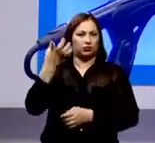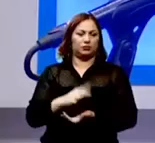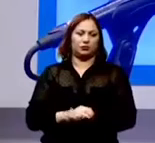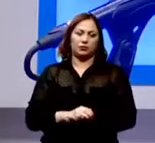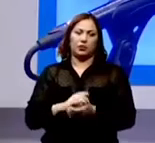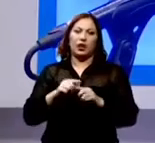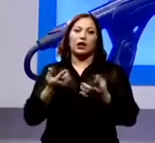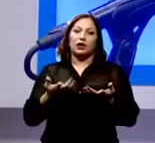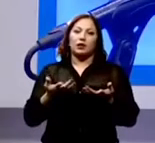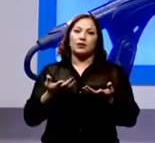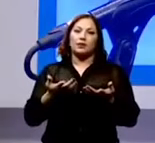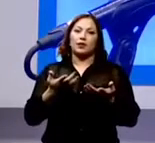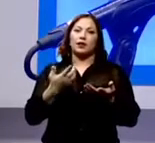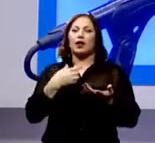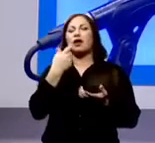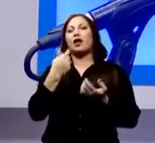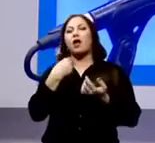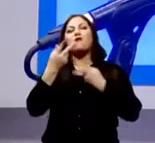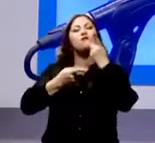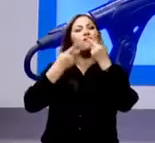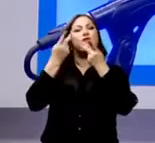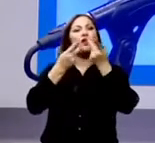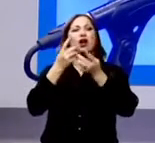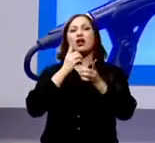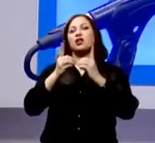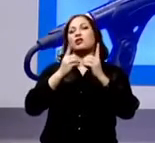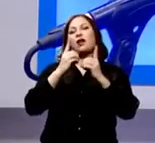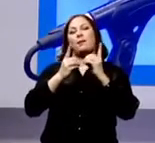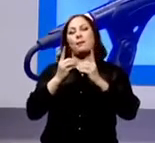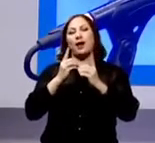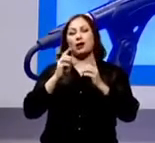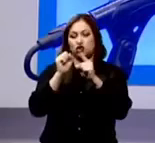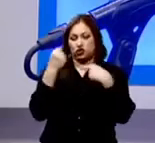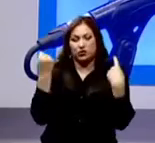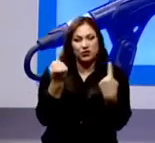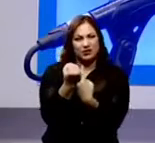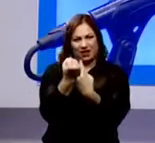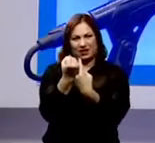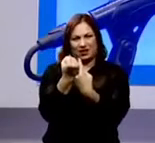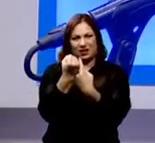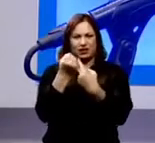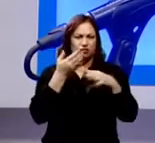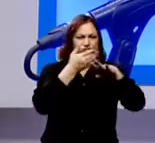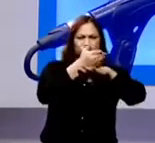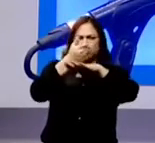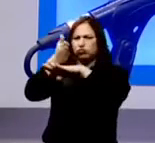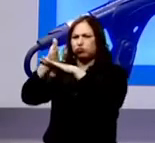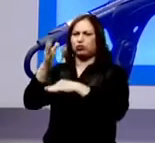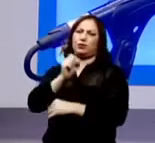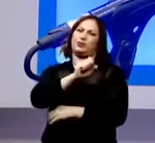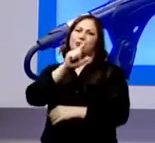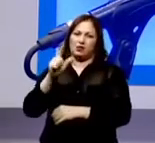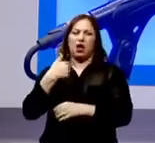debates mais do que isso o que eu falo aqui vem dos debates que eu fiz com a sociedade vem do movimento de aula dos por São Luís lá e que